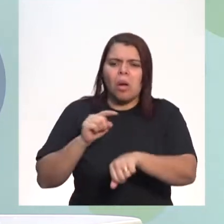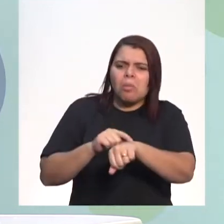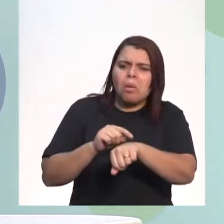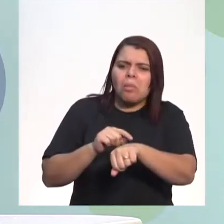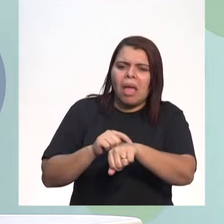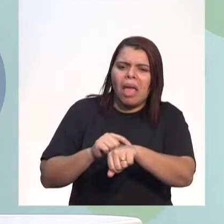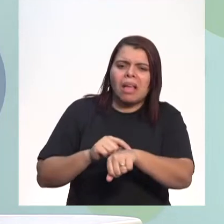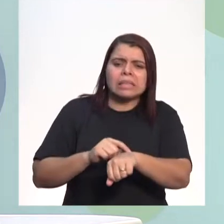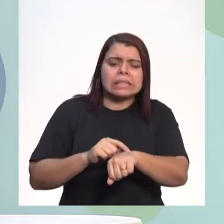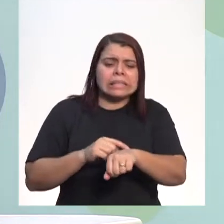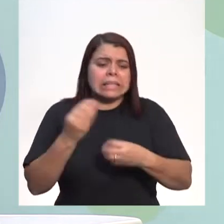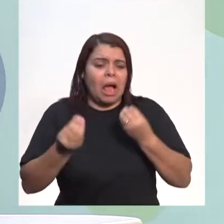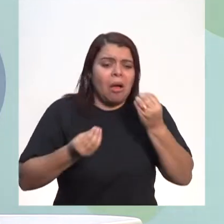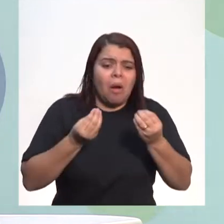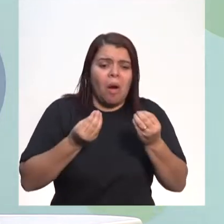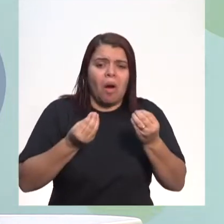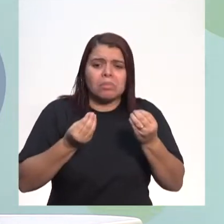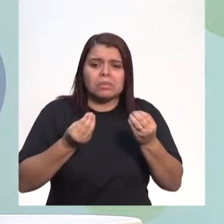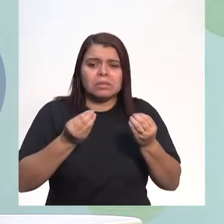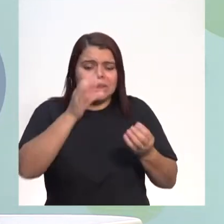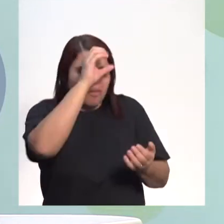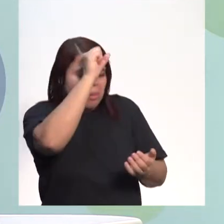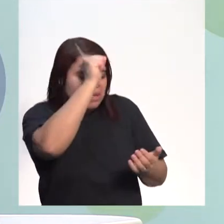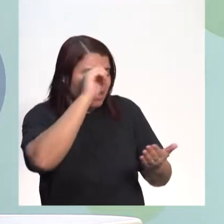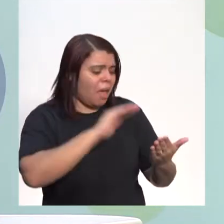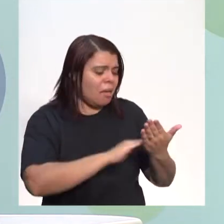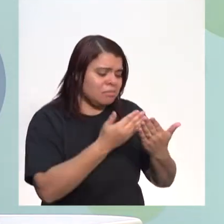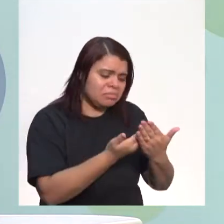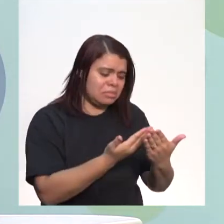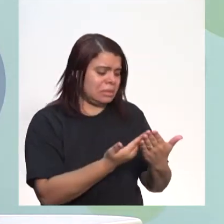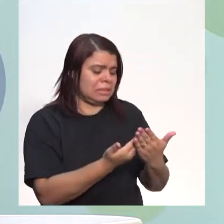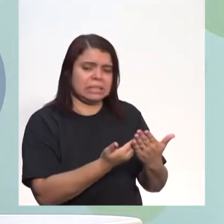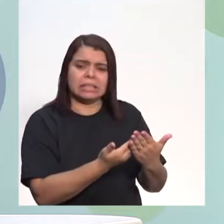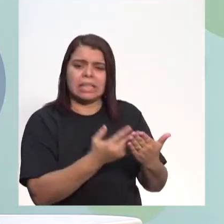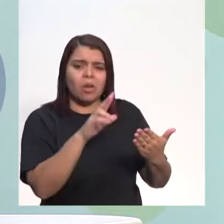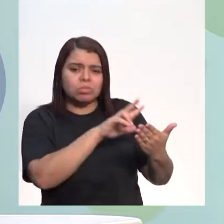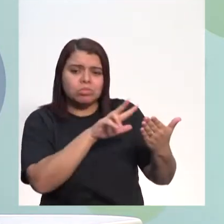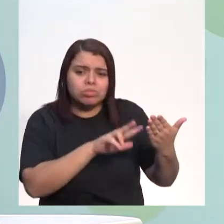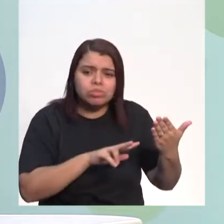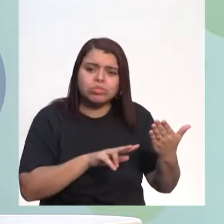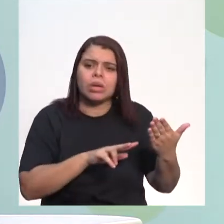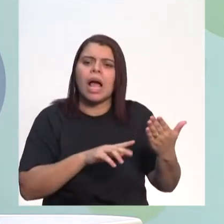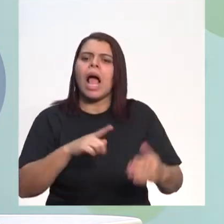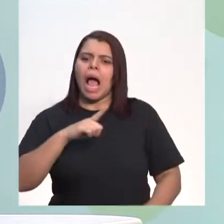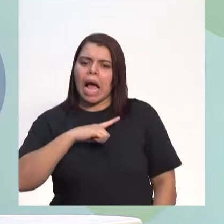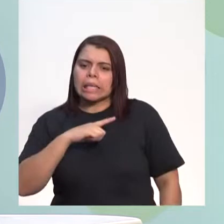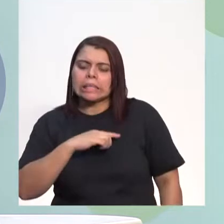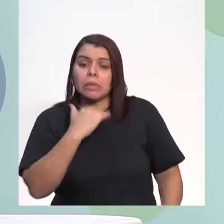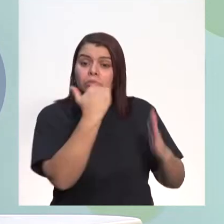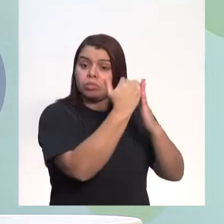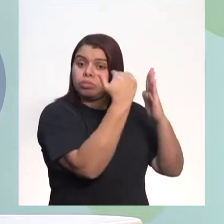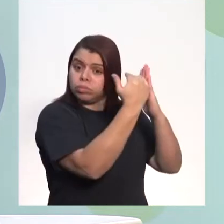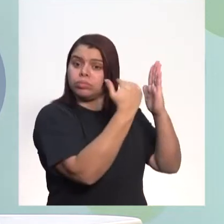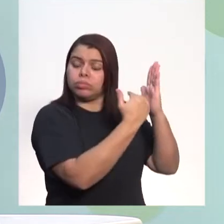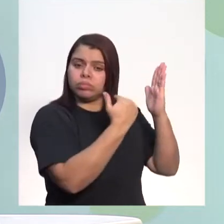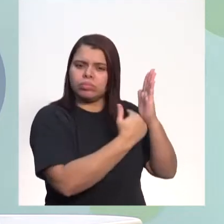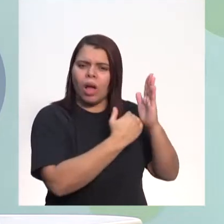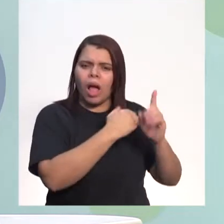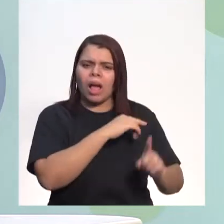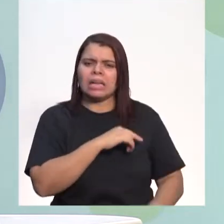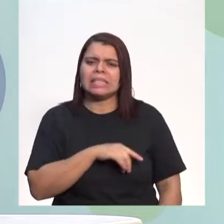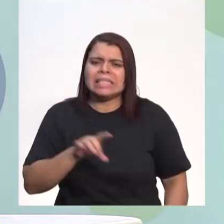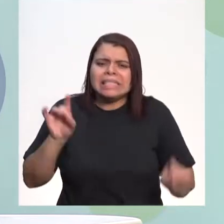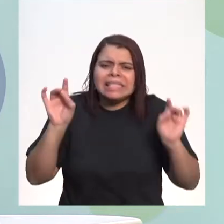de vocês, a organização dos trabalhos. Então, nós temos lá pautas que são específicas dos componentes